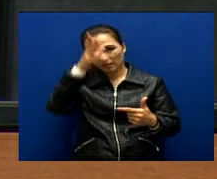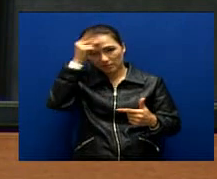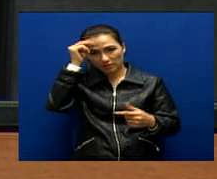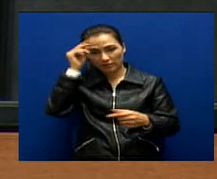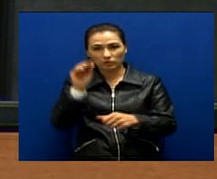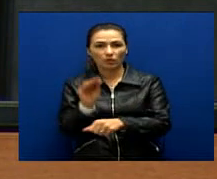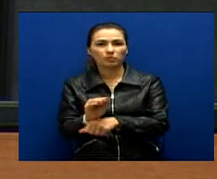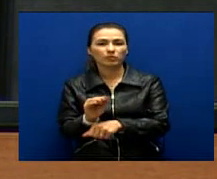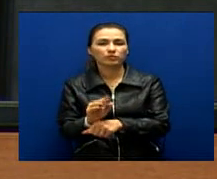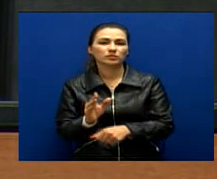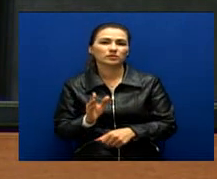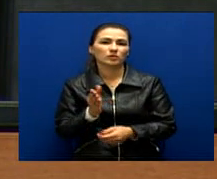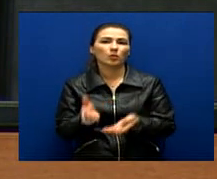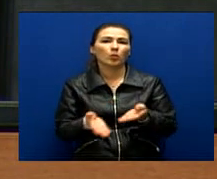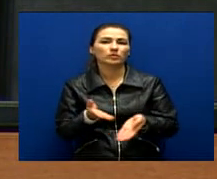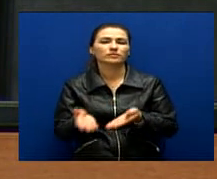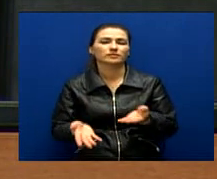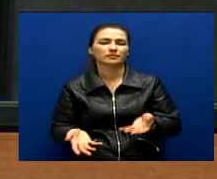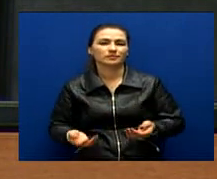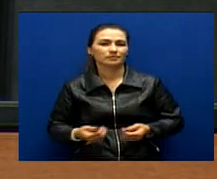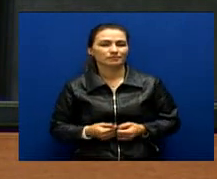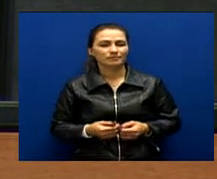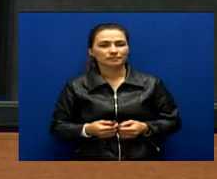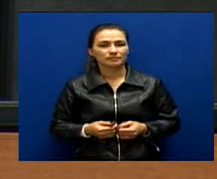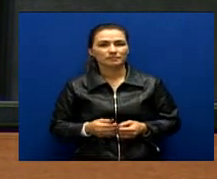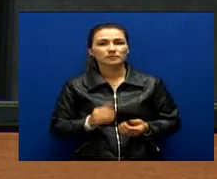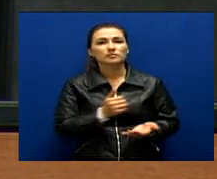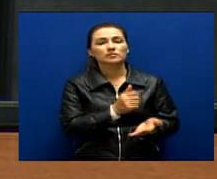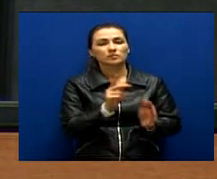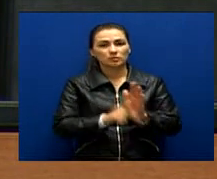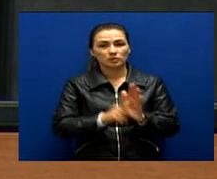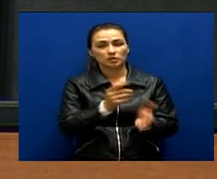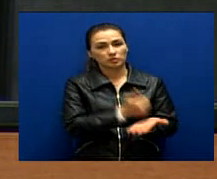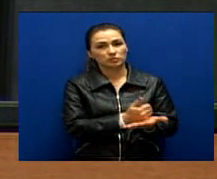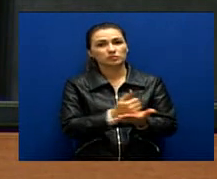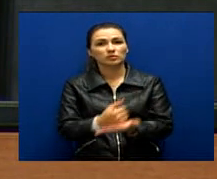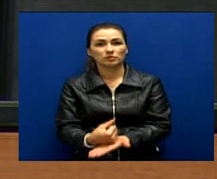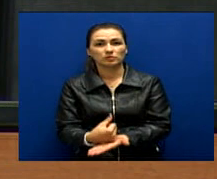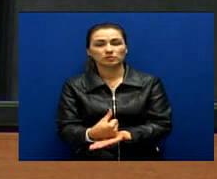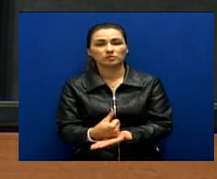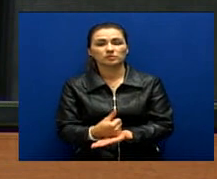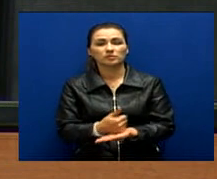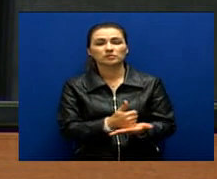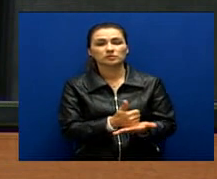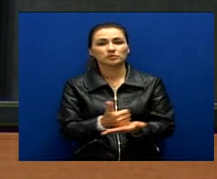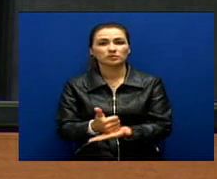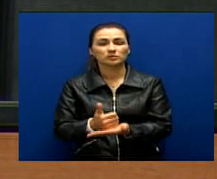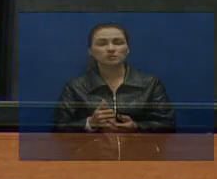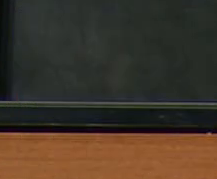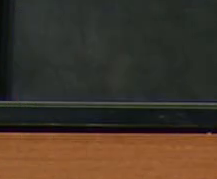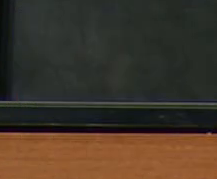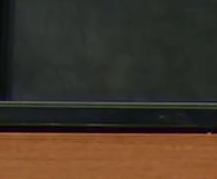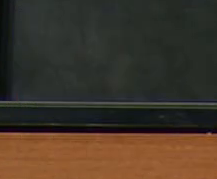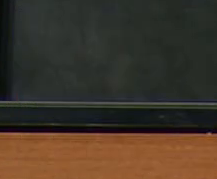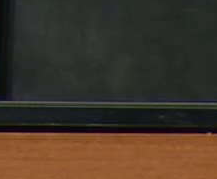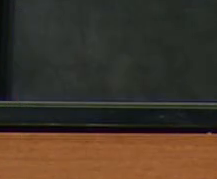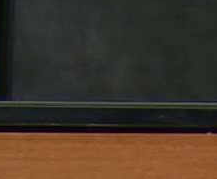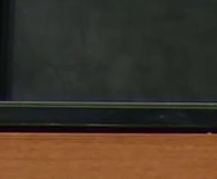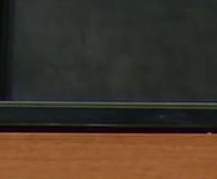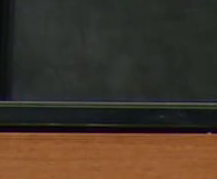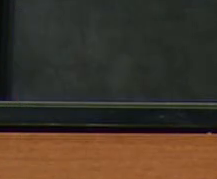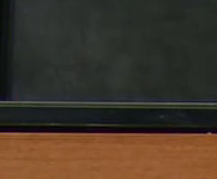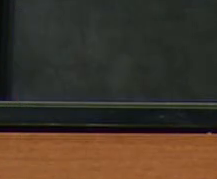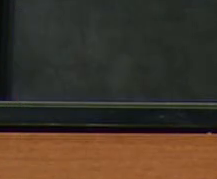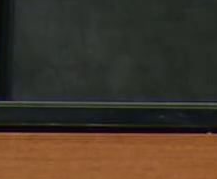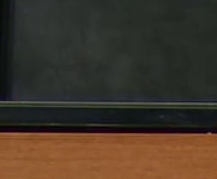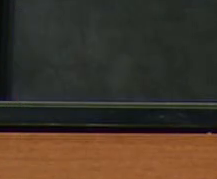fez aqui esse projeto felizmente passou aqui na câmara para a criação de cargos aí que têm vão